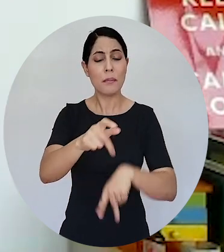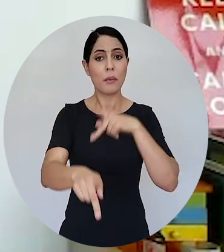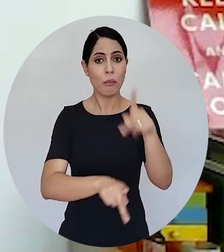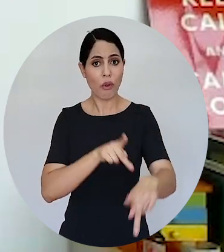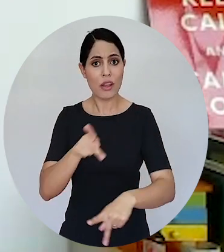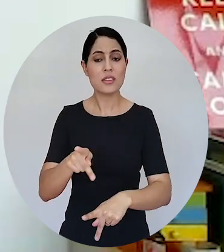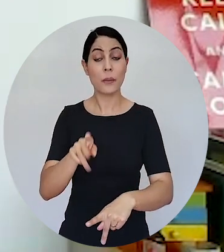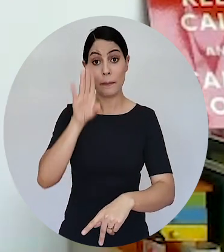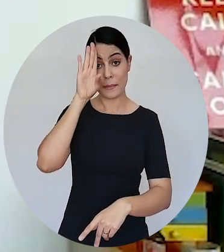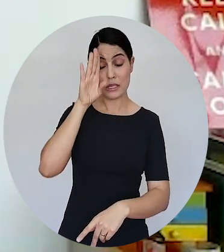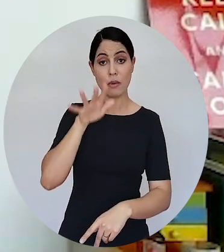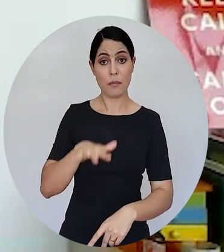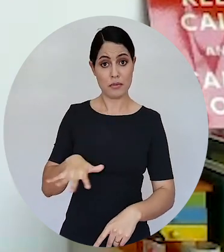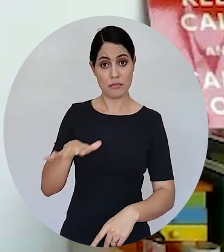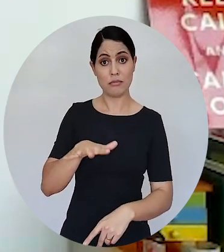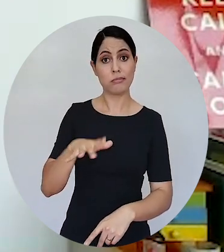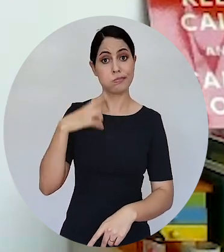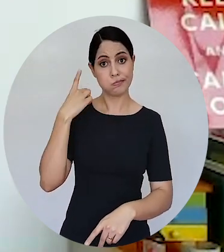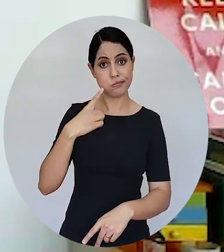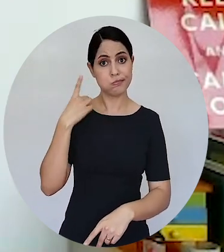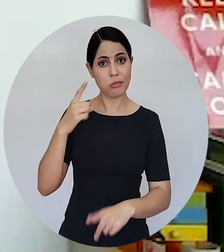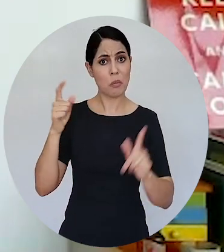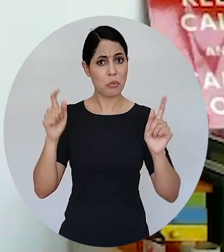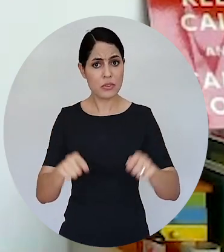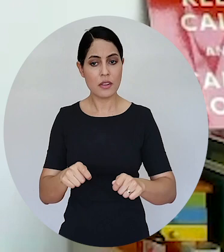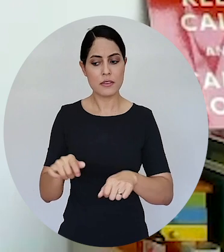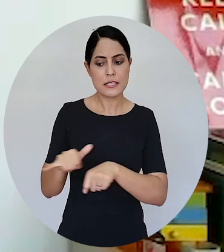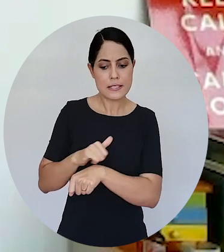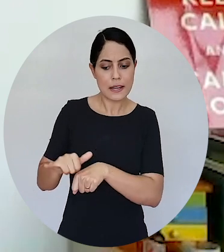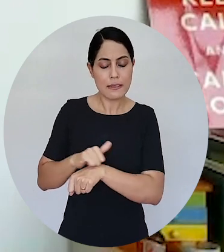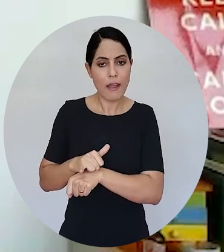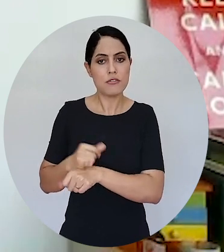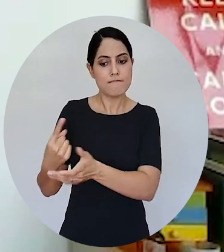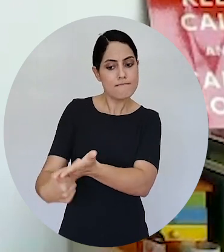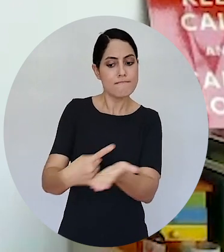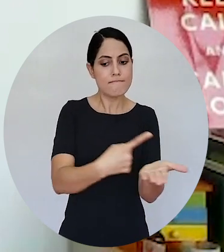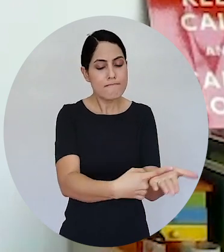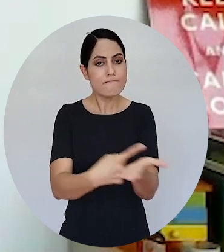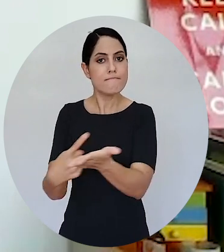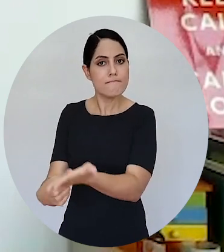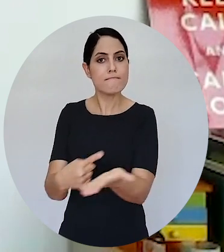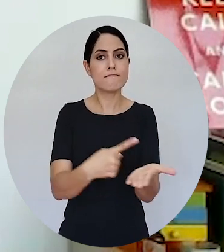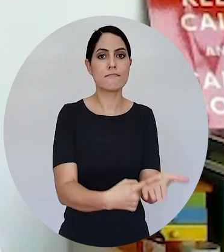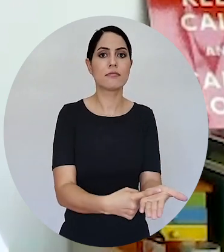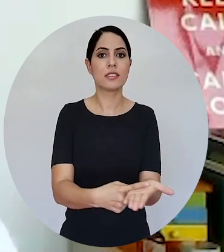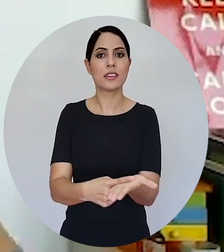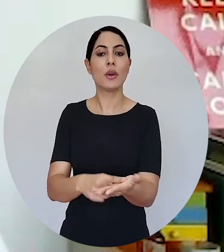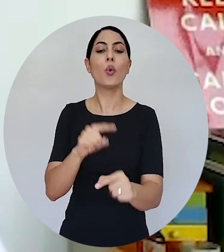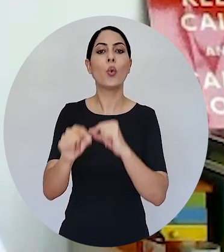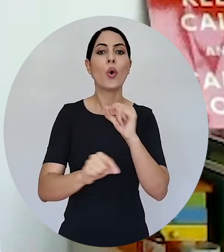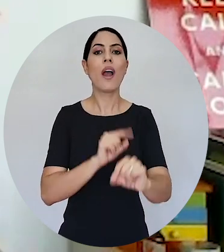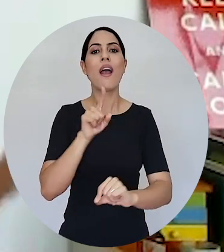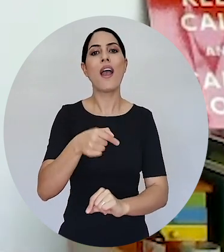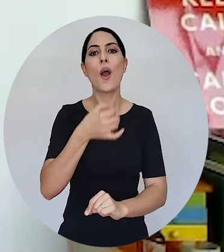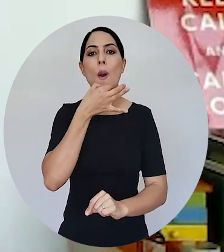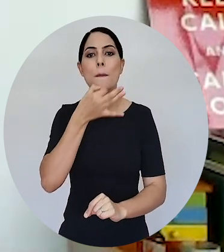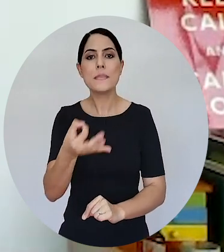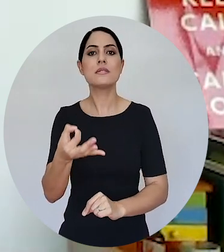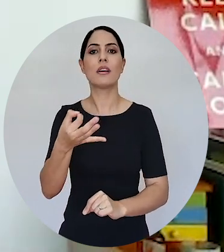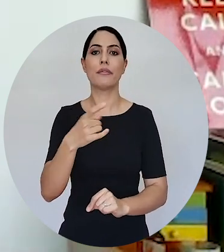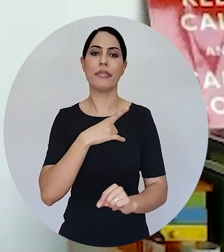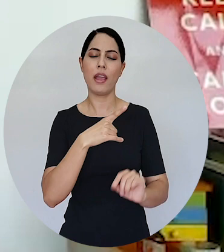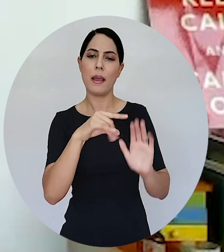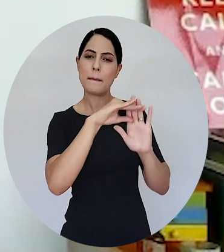e, principalmente, para os advogados terem a mediação na sua caixa de ferramentas, terem a mediação em mais uma